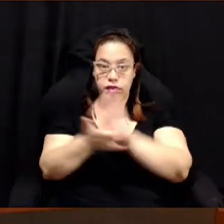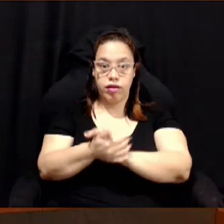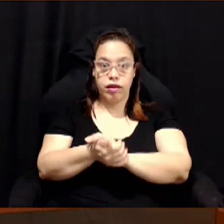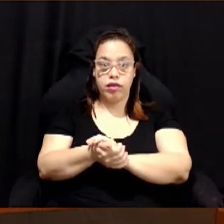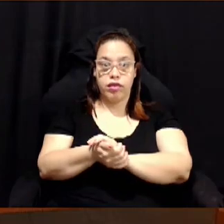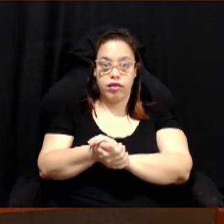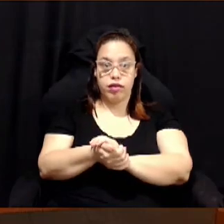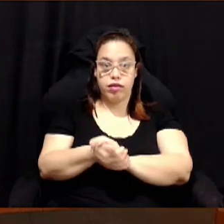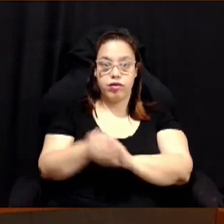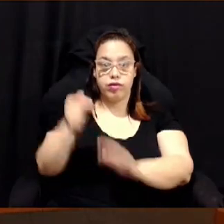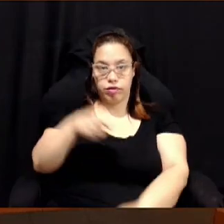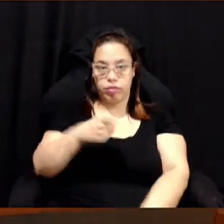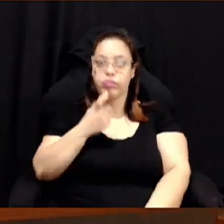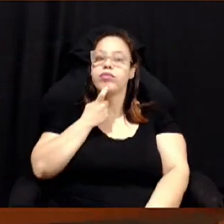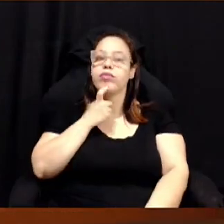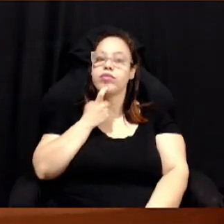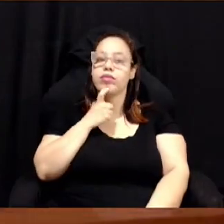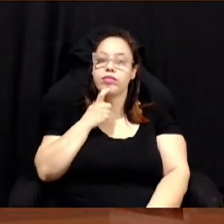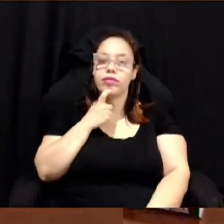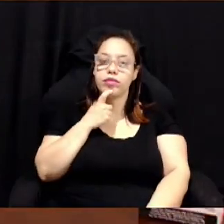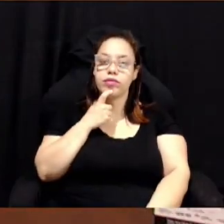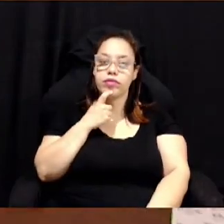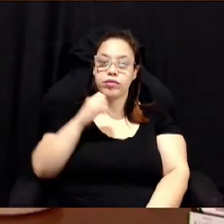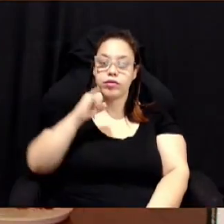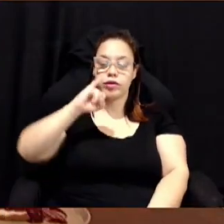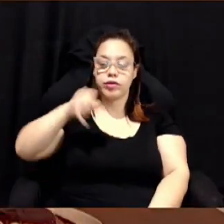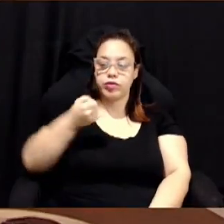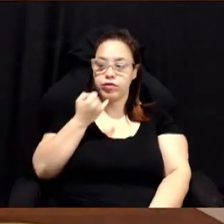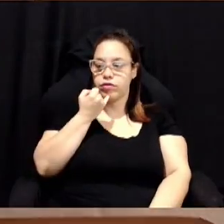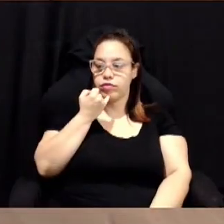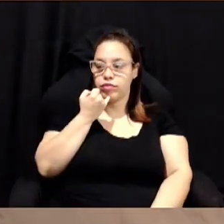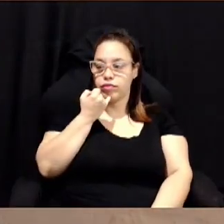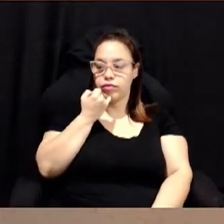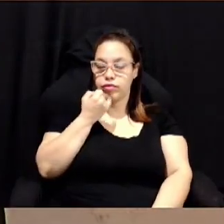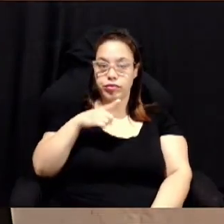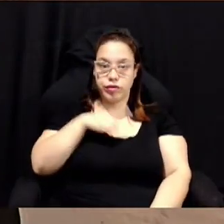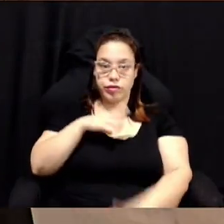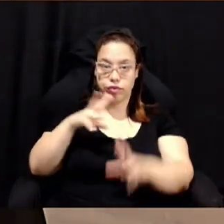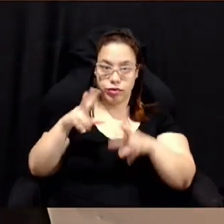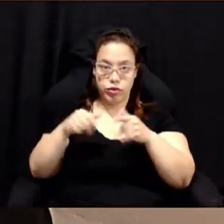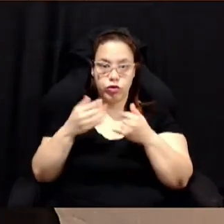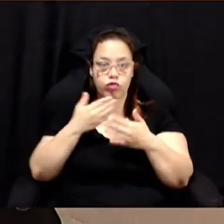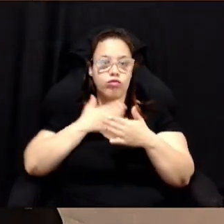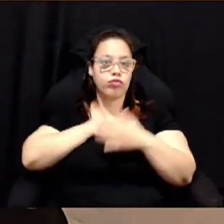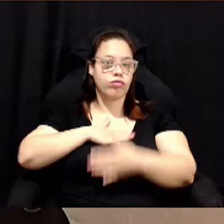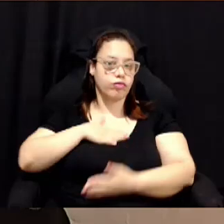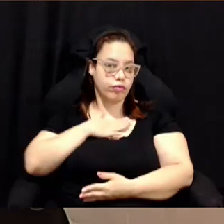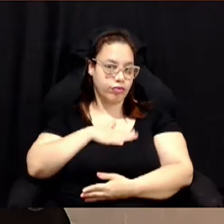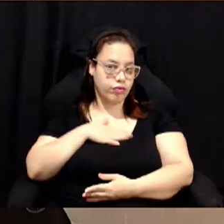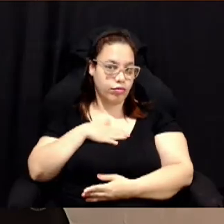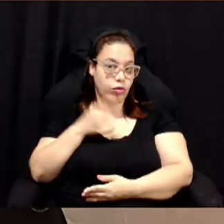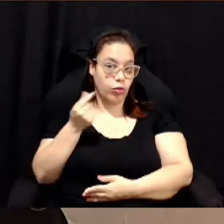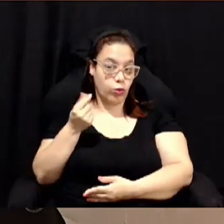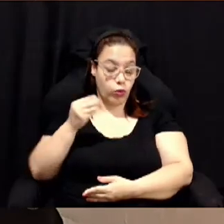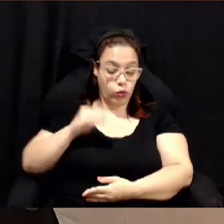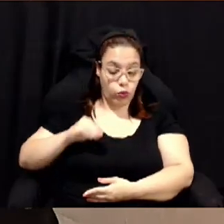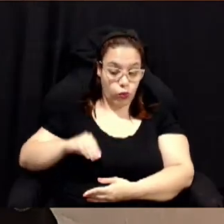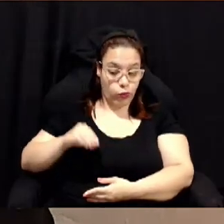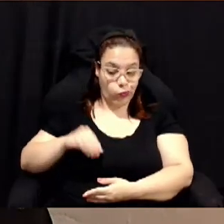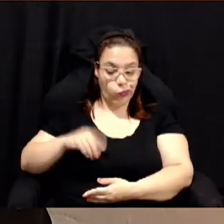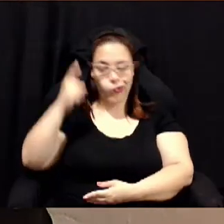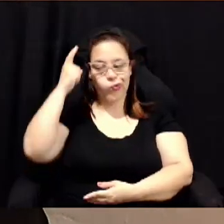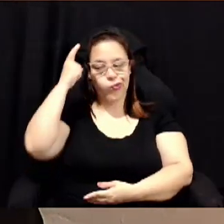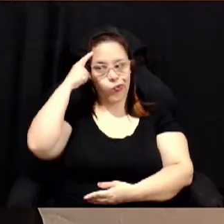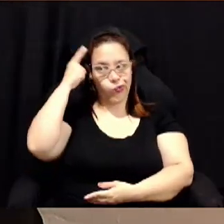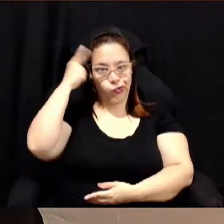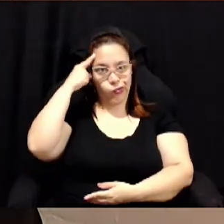aqui na cidade de Campinas, em Jundiaí, ele tem para todos os gostos e para todos os bolsos. Agora, pensando em